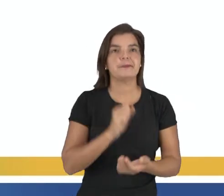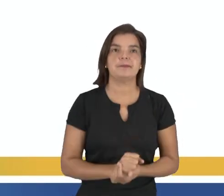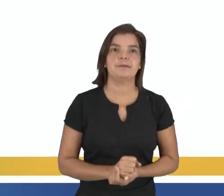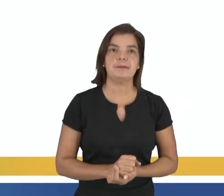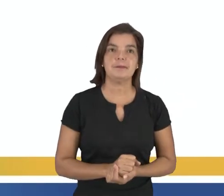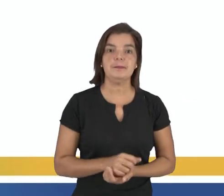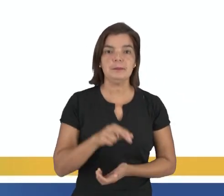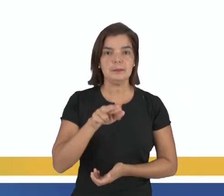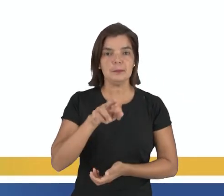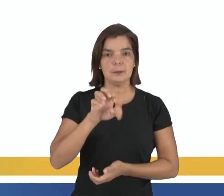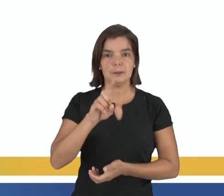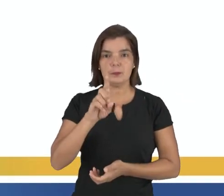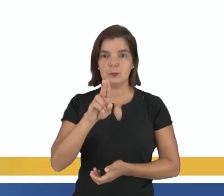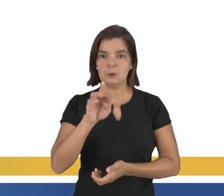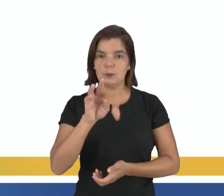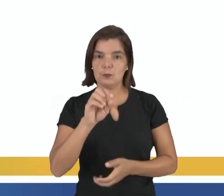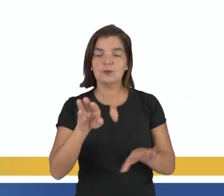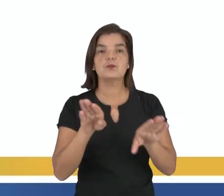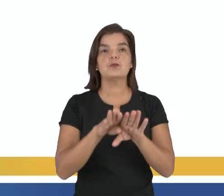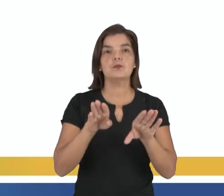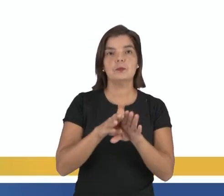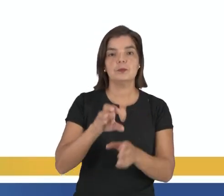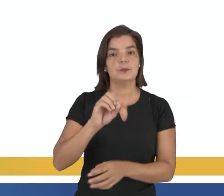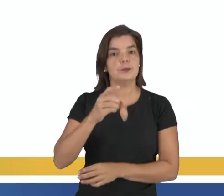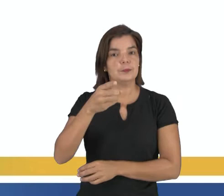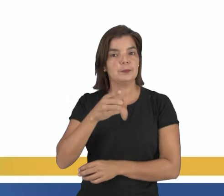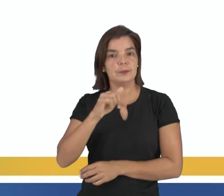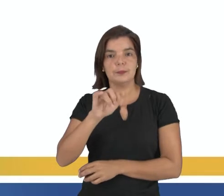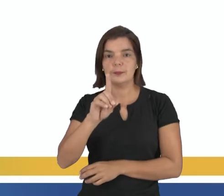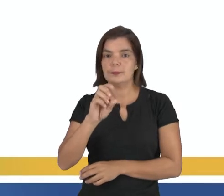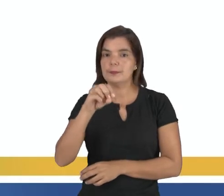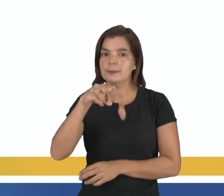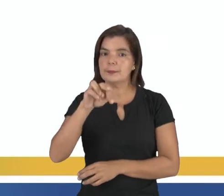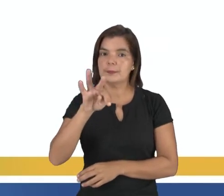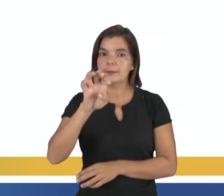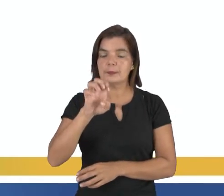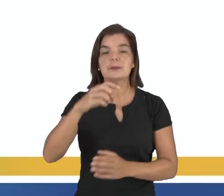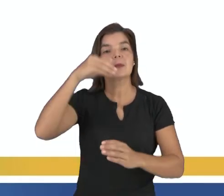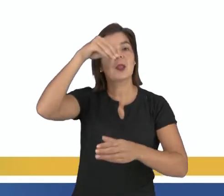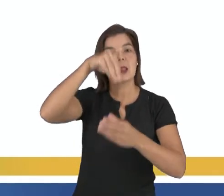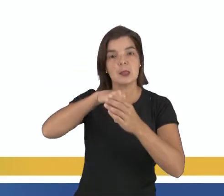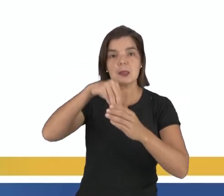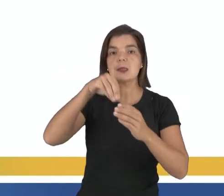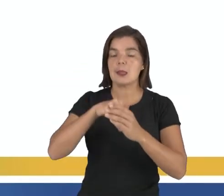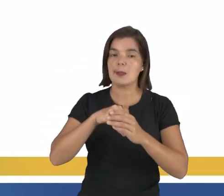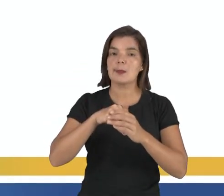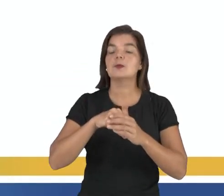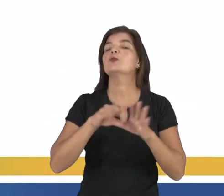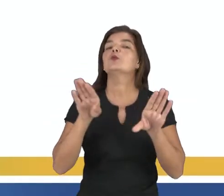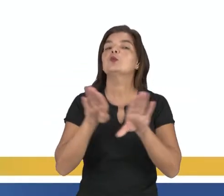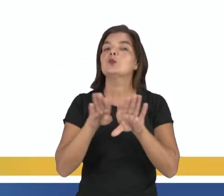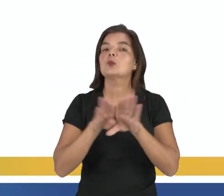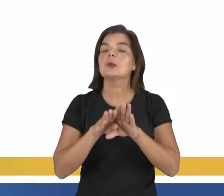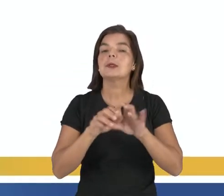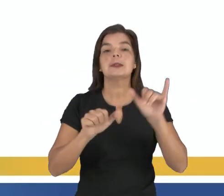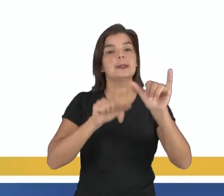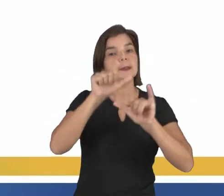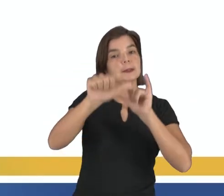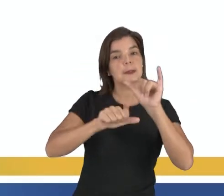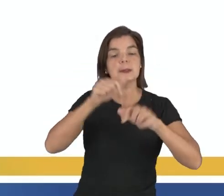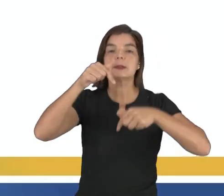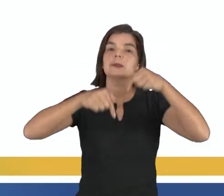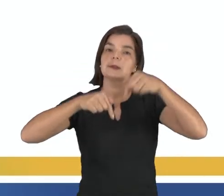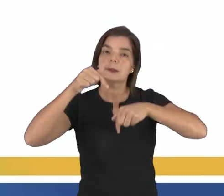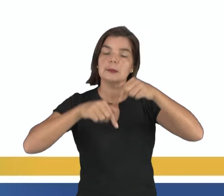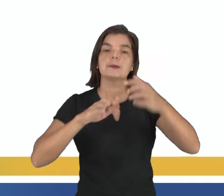o agente redutor e o agente oxidante dentro dessas reações. Primeiro, a gente identifica quem oxida e